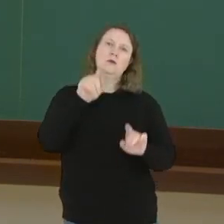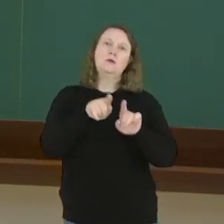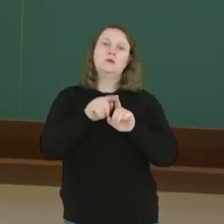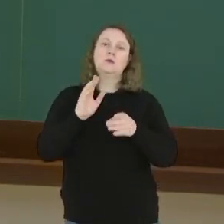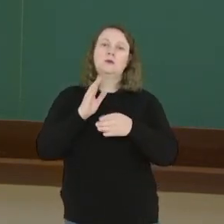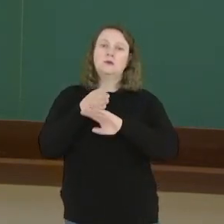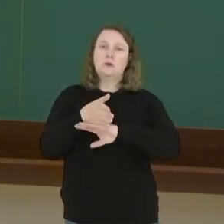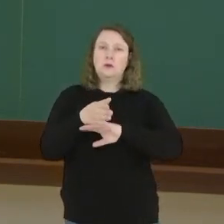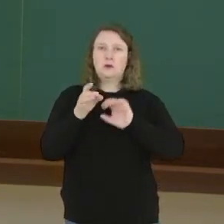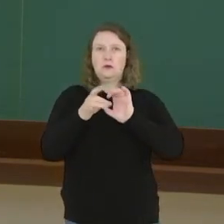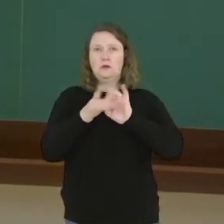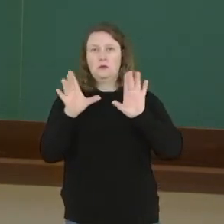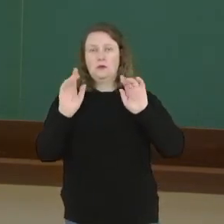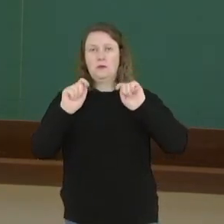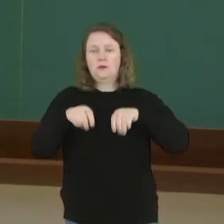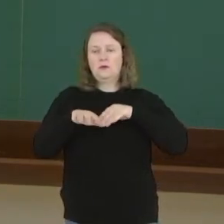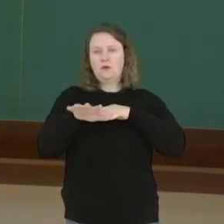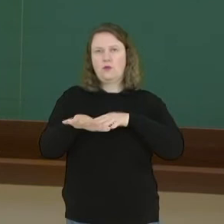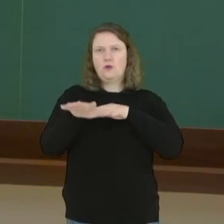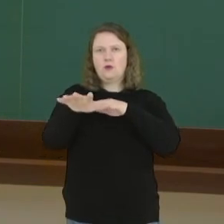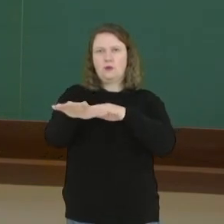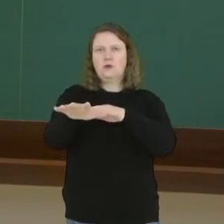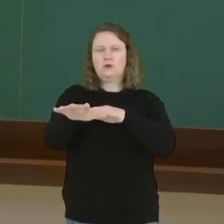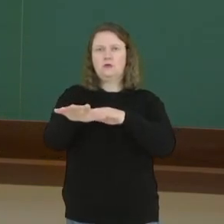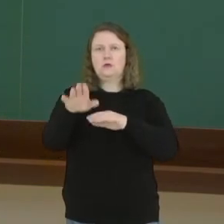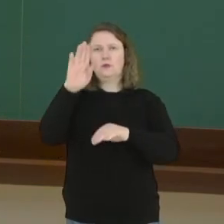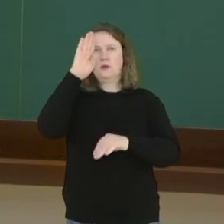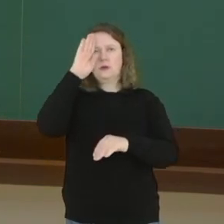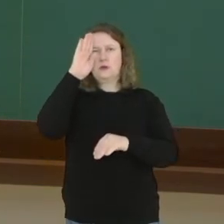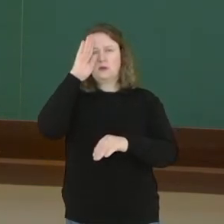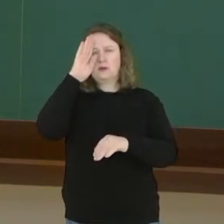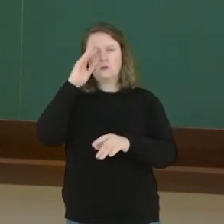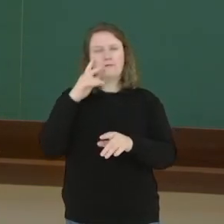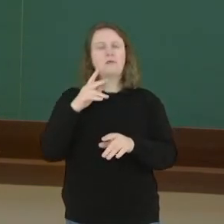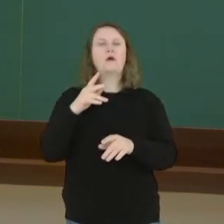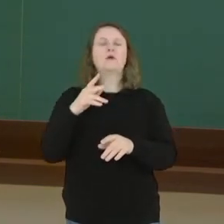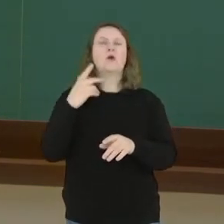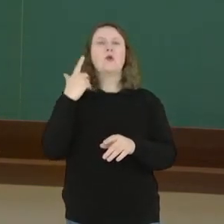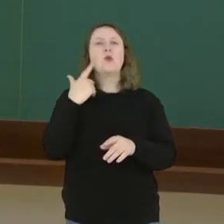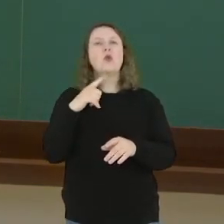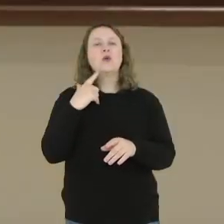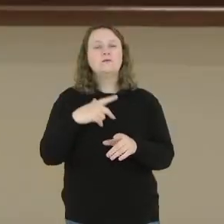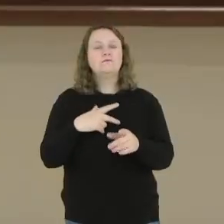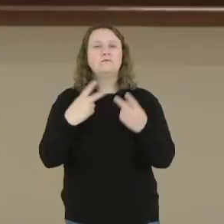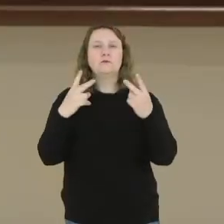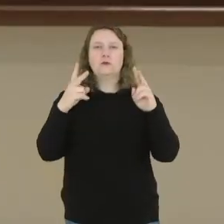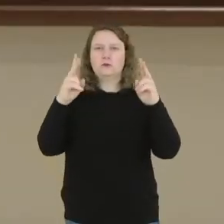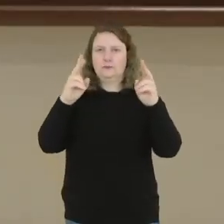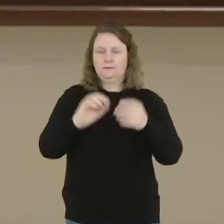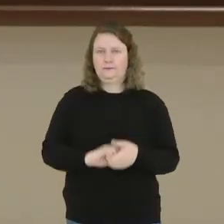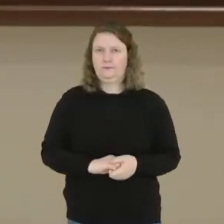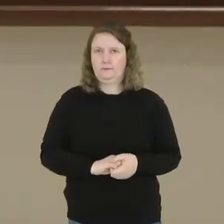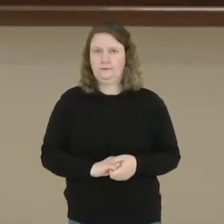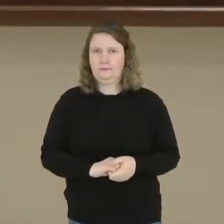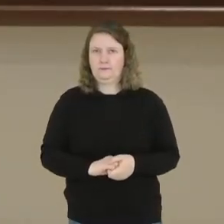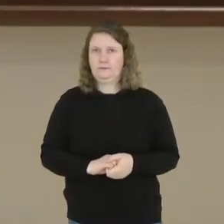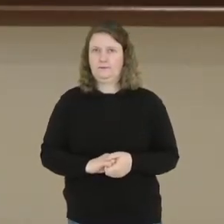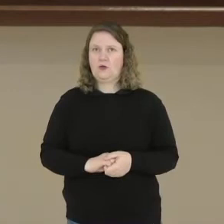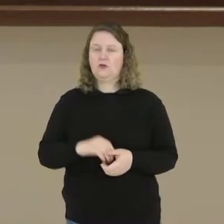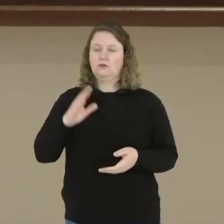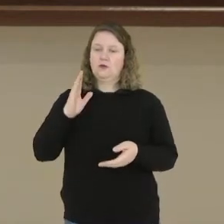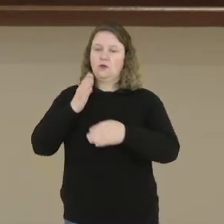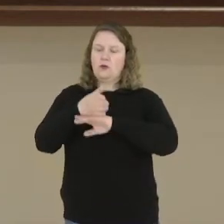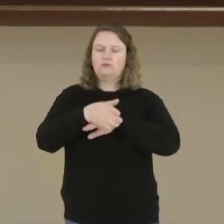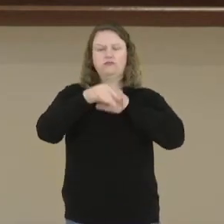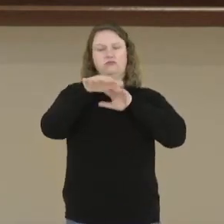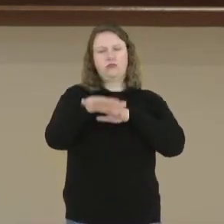cidade, com seu exército após uma batalha, após uma conquista, após uma vitória. A isso se dava o nome de entradas triunfais.